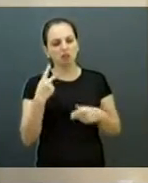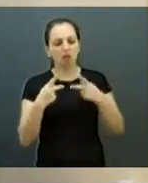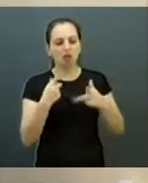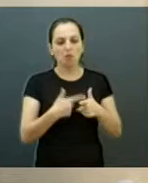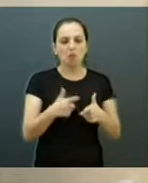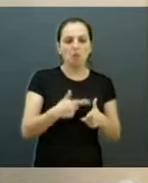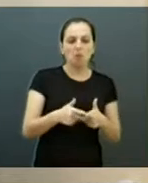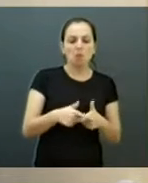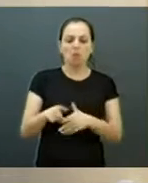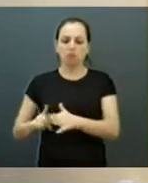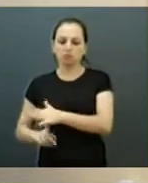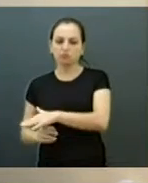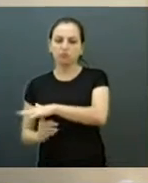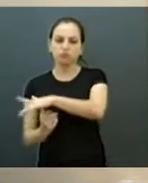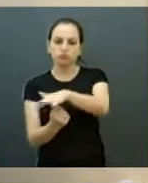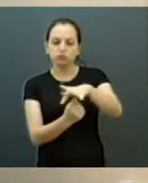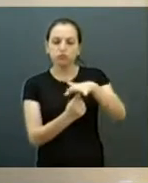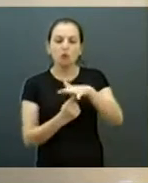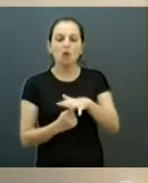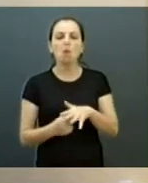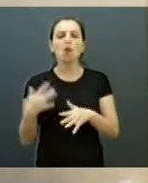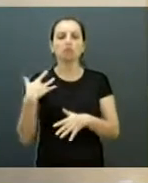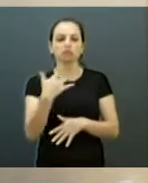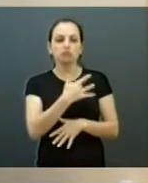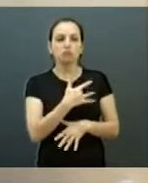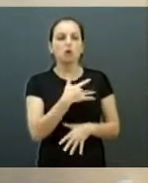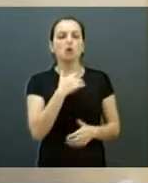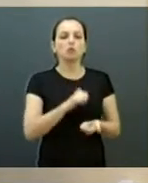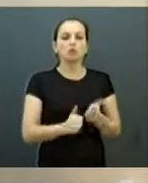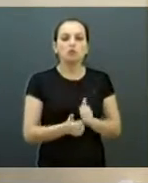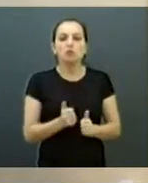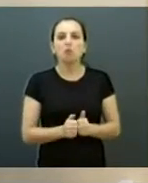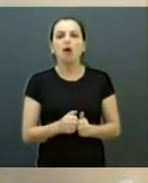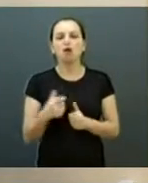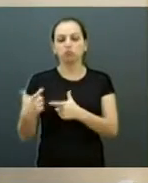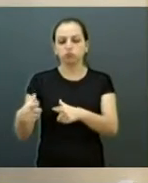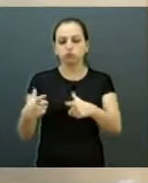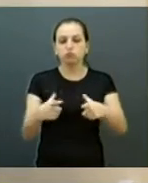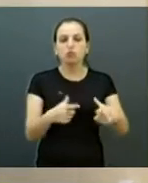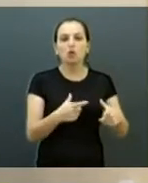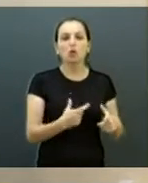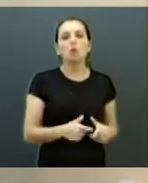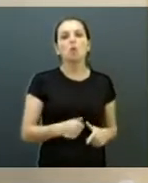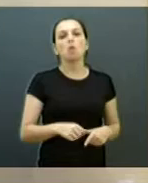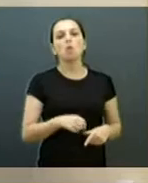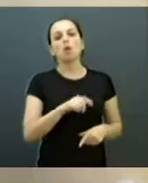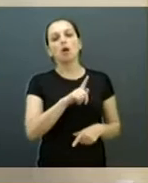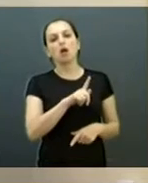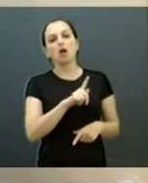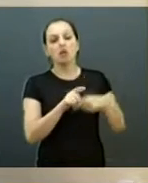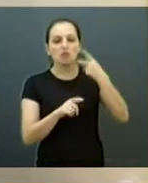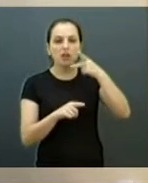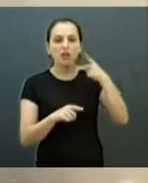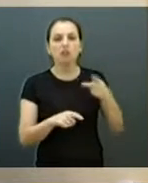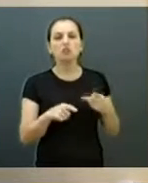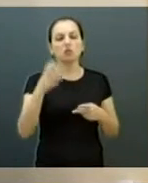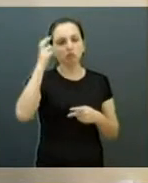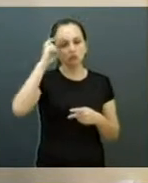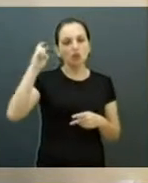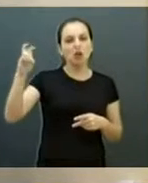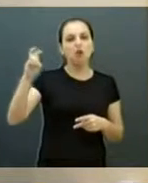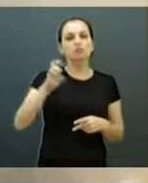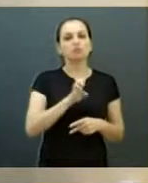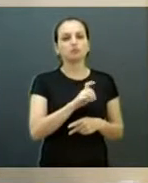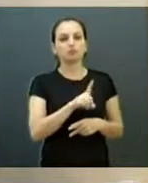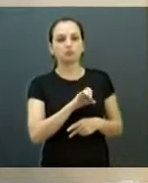ambiente é na saúde no esporte onde quiser já falou que ele já tentou no problema a gabriela na cultura o ad